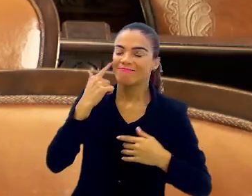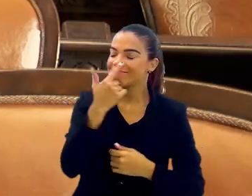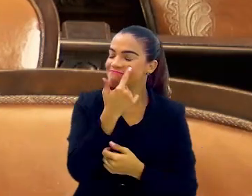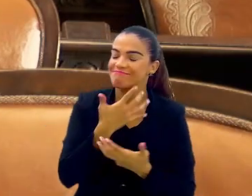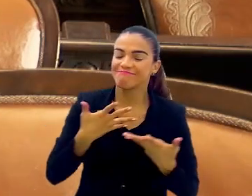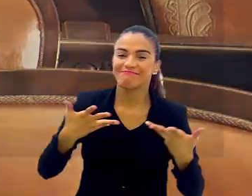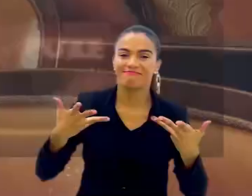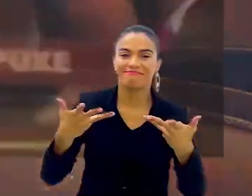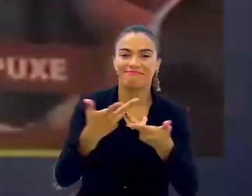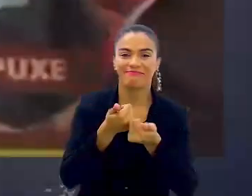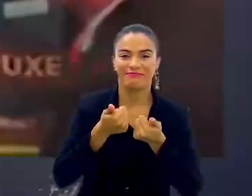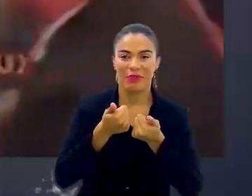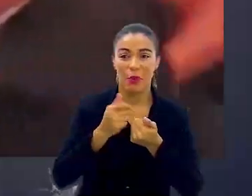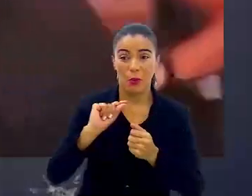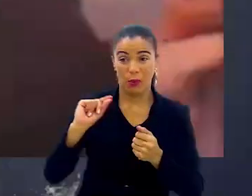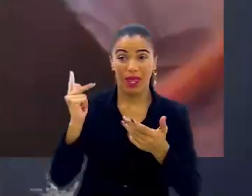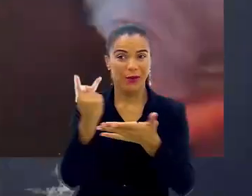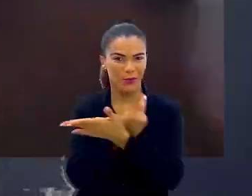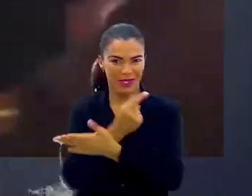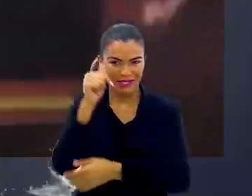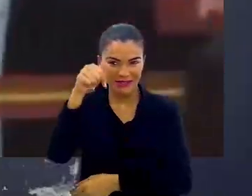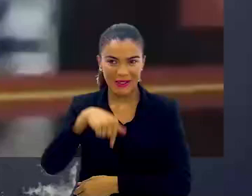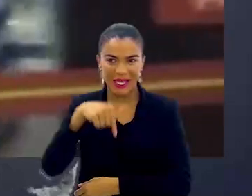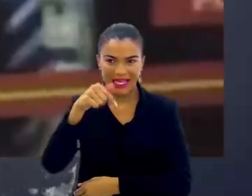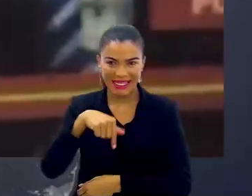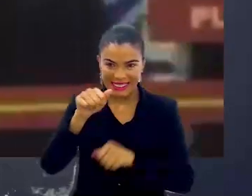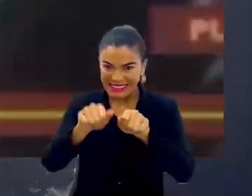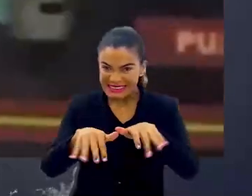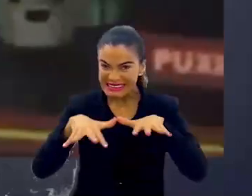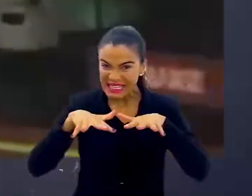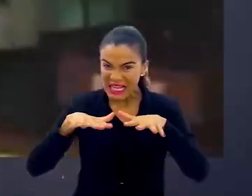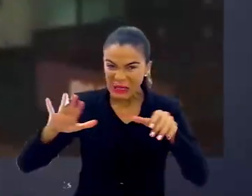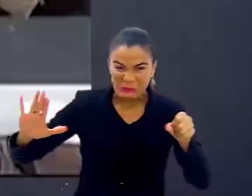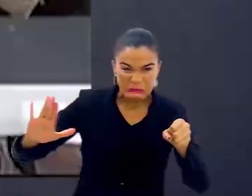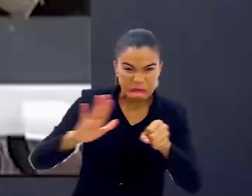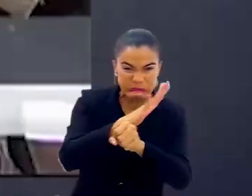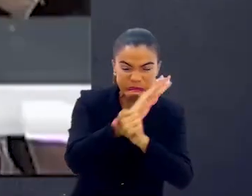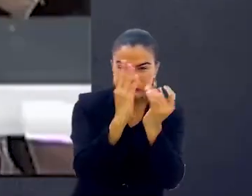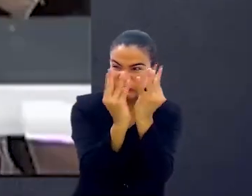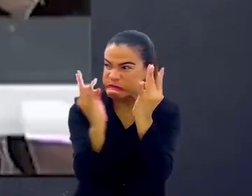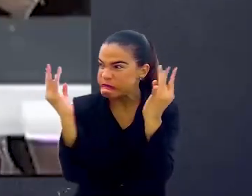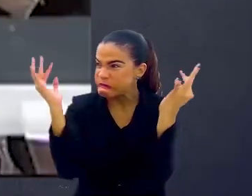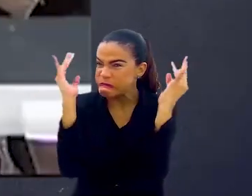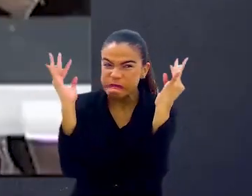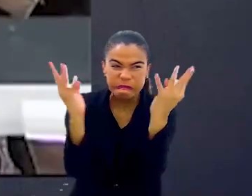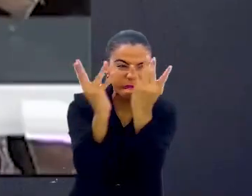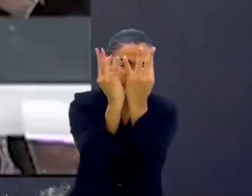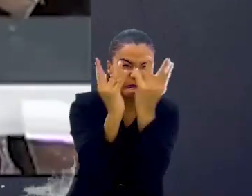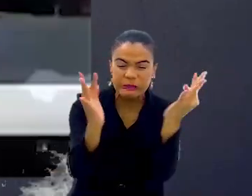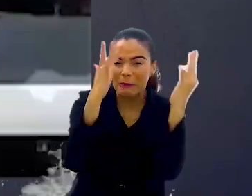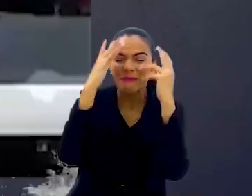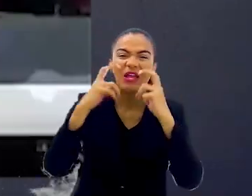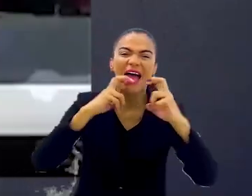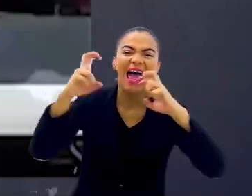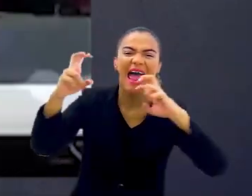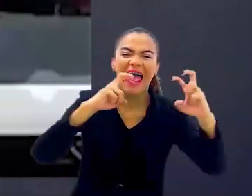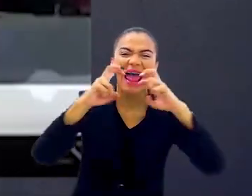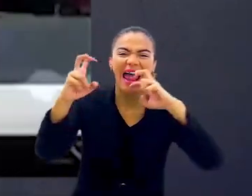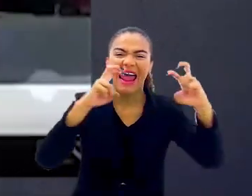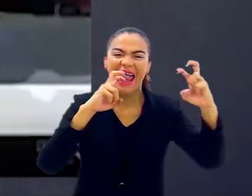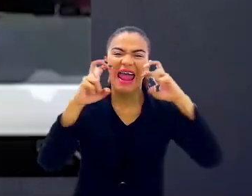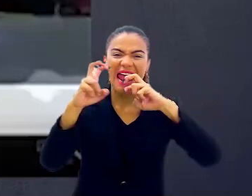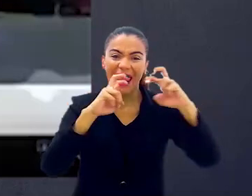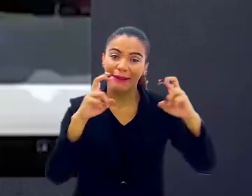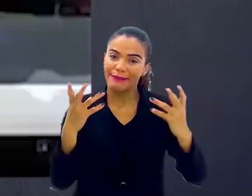agradável aos olhos. Enfim, o que aconteceu aqui desse plenário lotado às vezes, com as pessoas gritando,